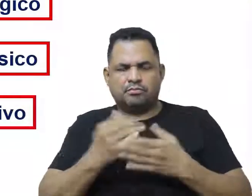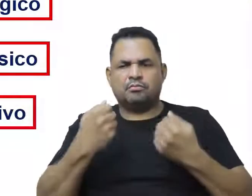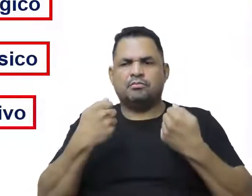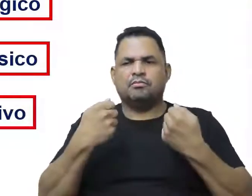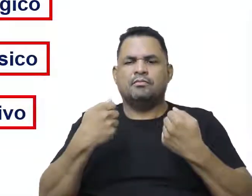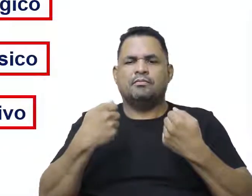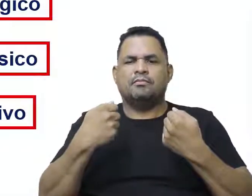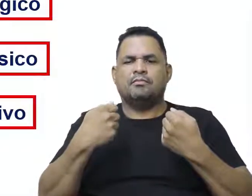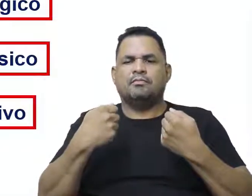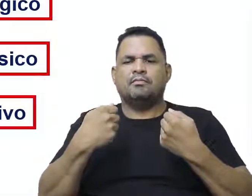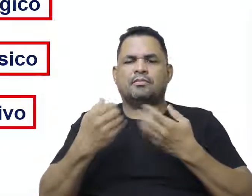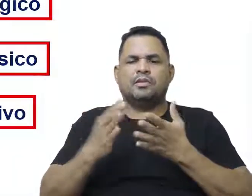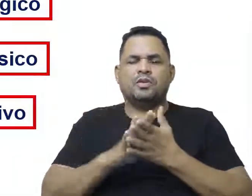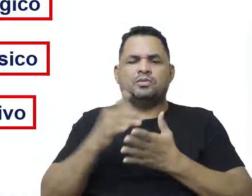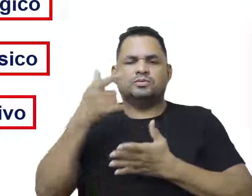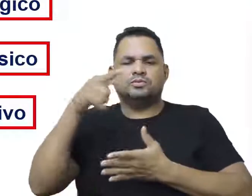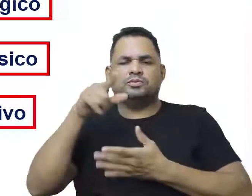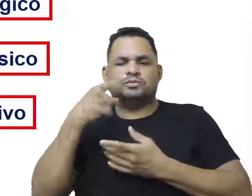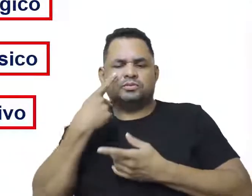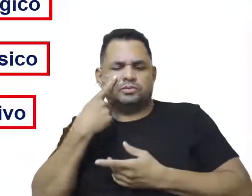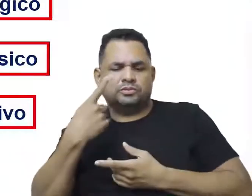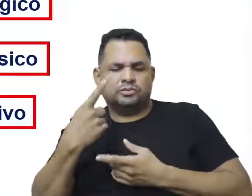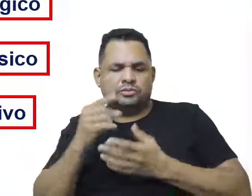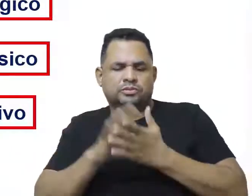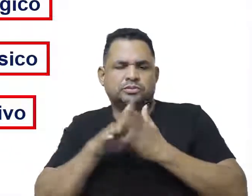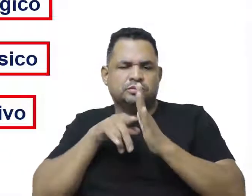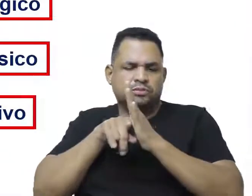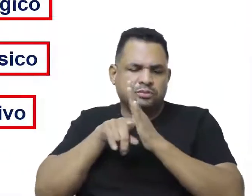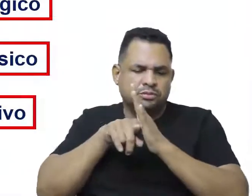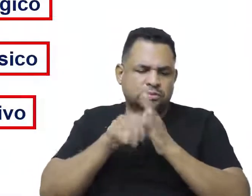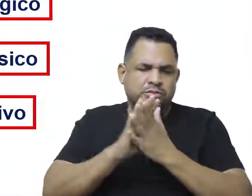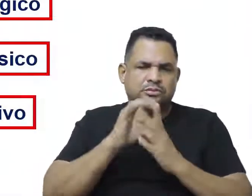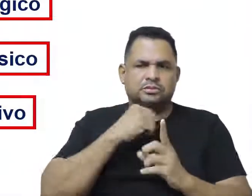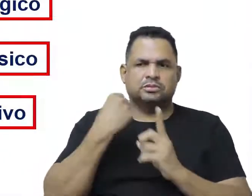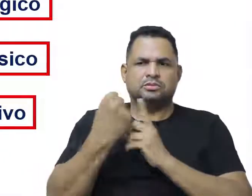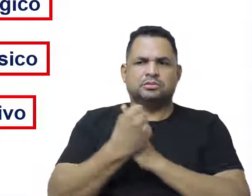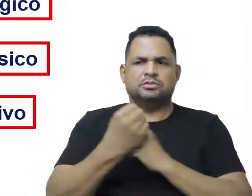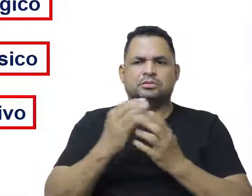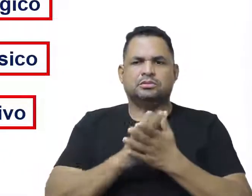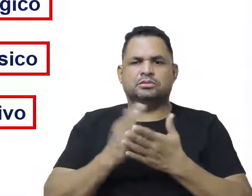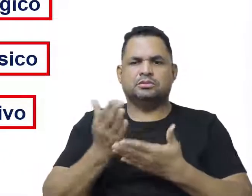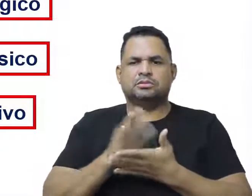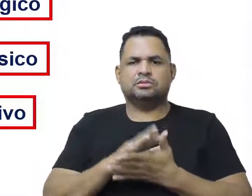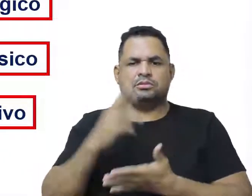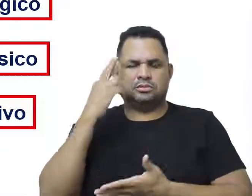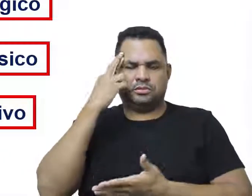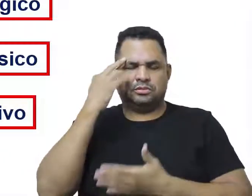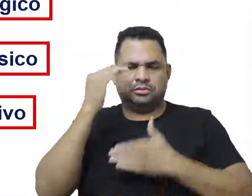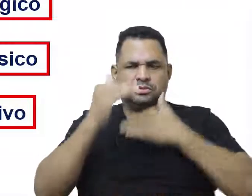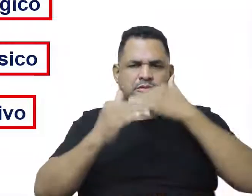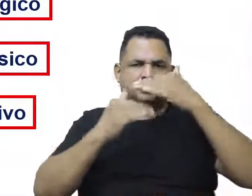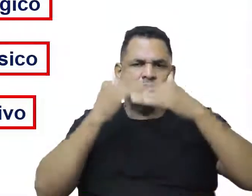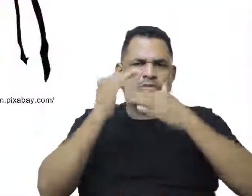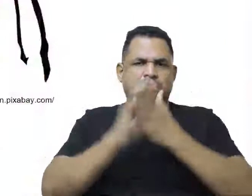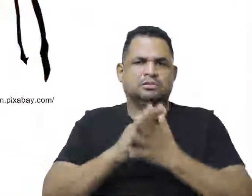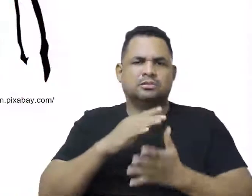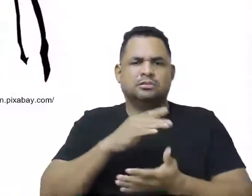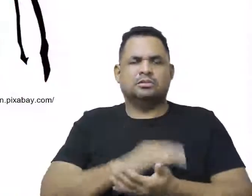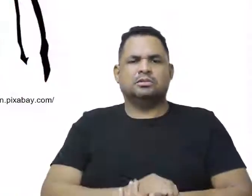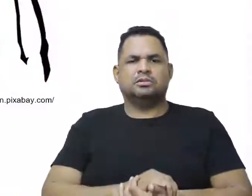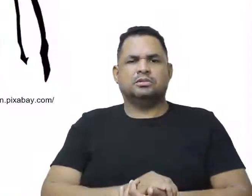gente conseguir observar Essa sociedade né é um racional mas evoluído né O